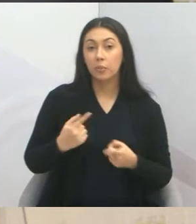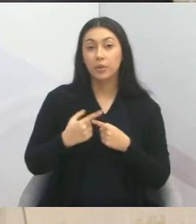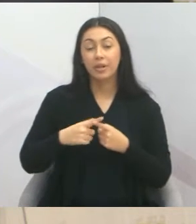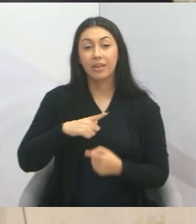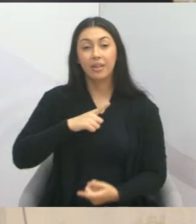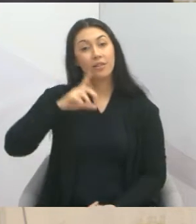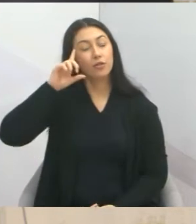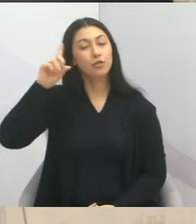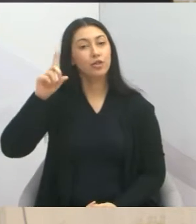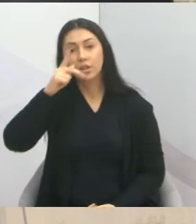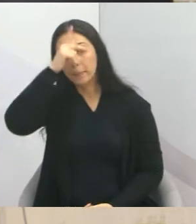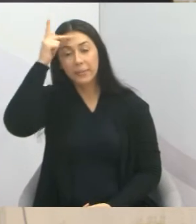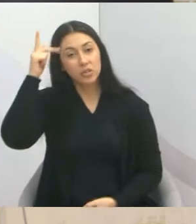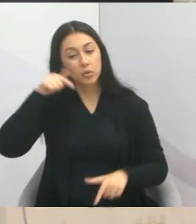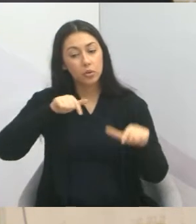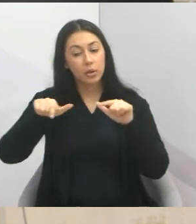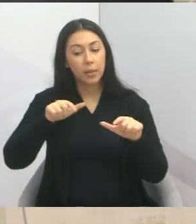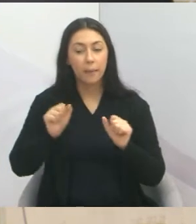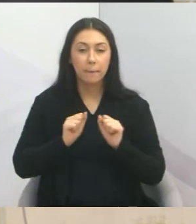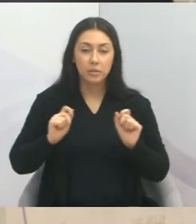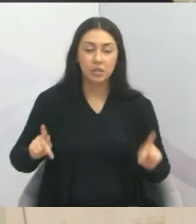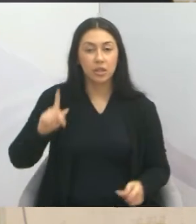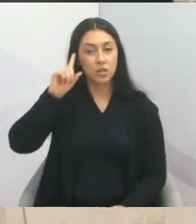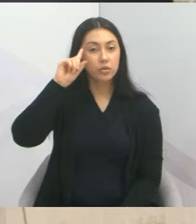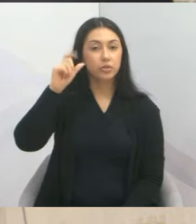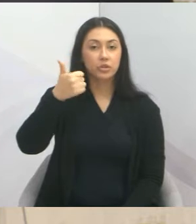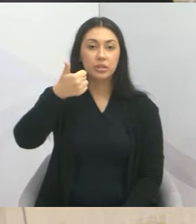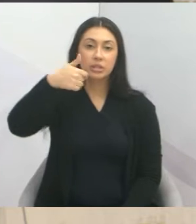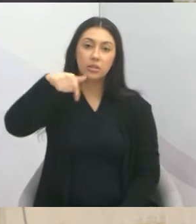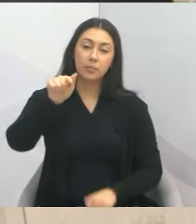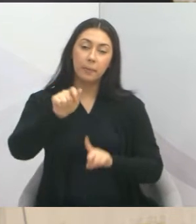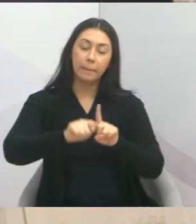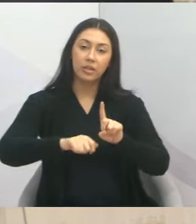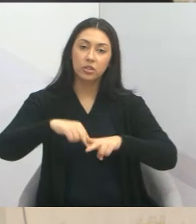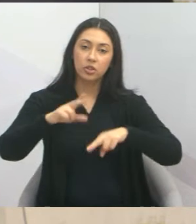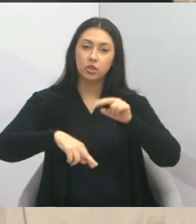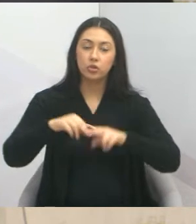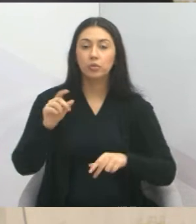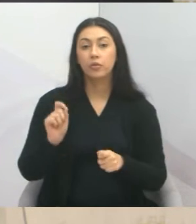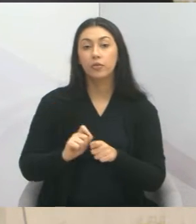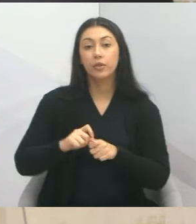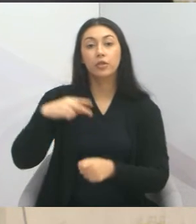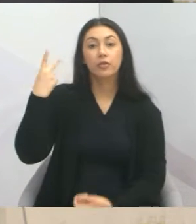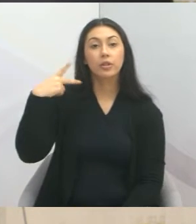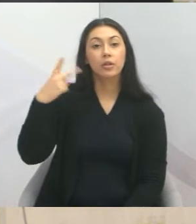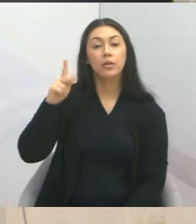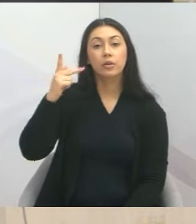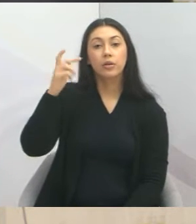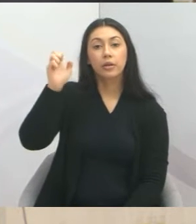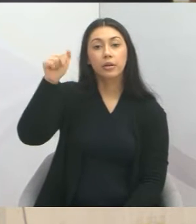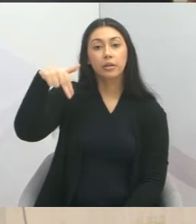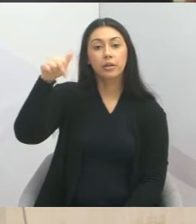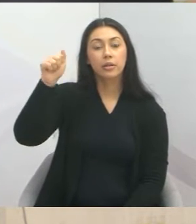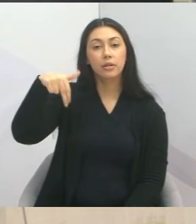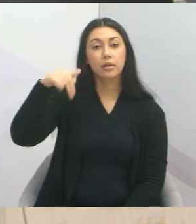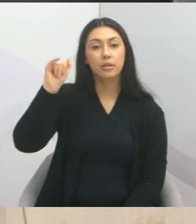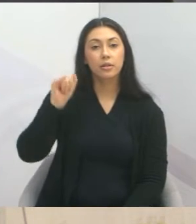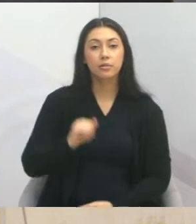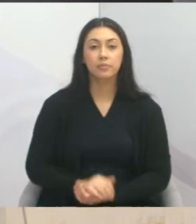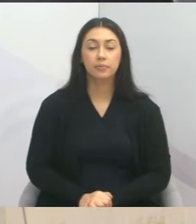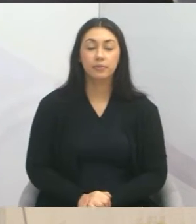funcionário público aposentado celebrado no dia dezessete de junho 2021 autoria Vereador Ernani Barreto